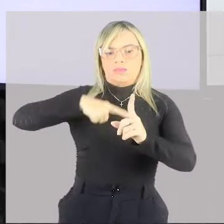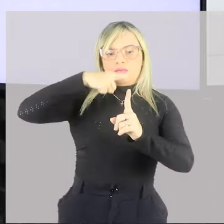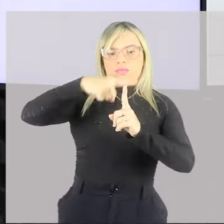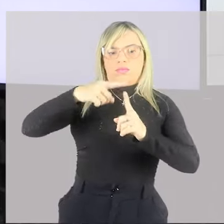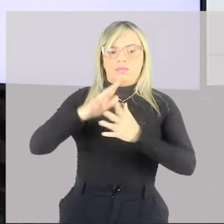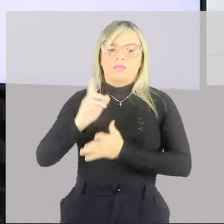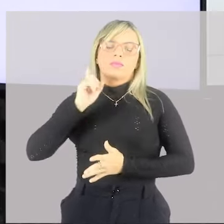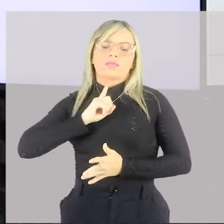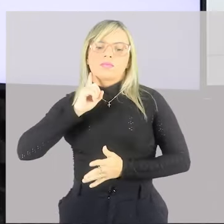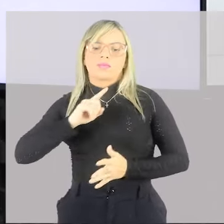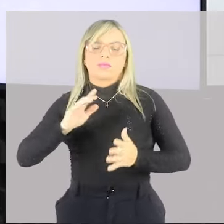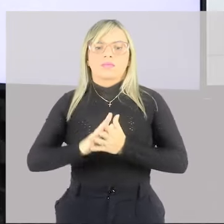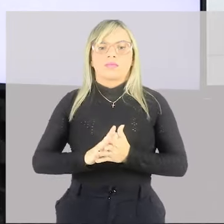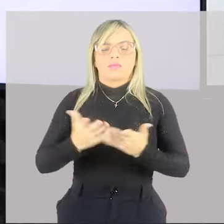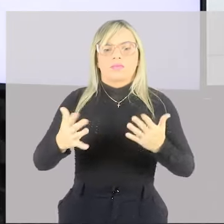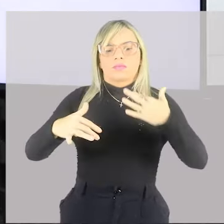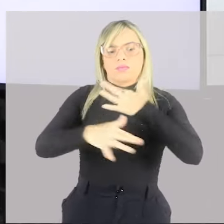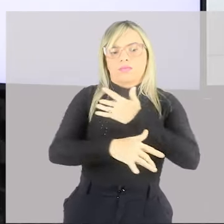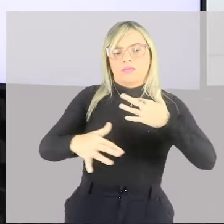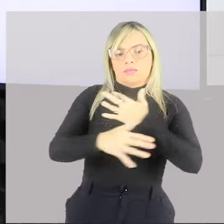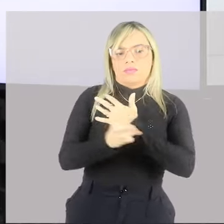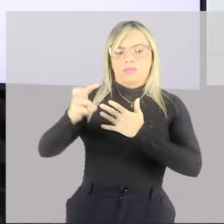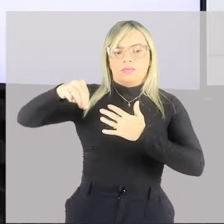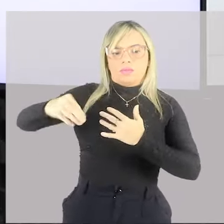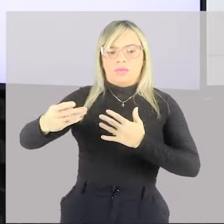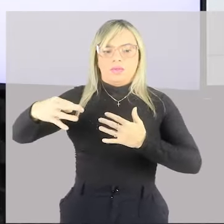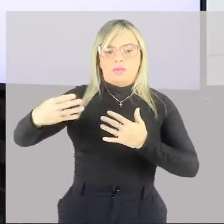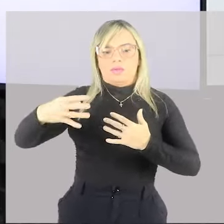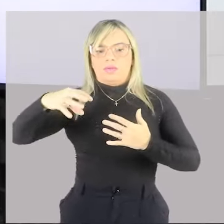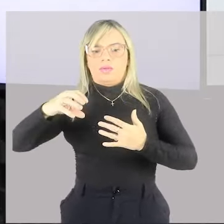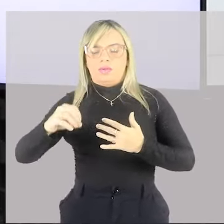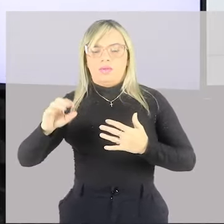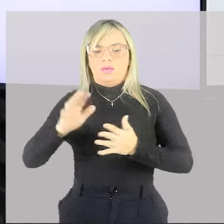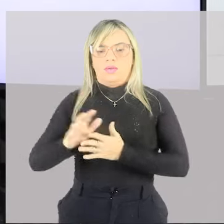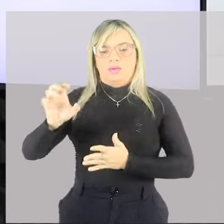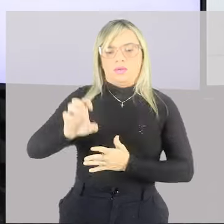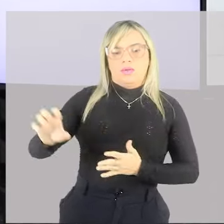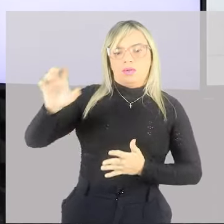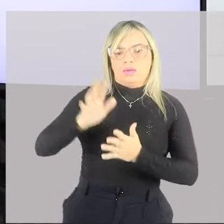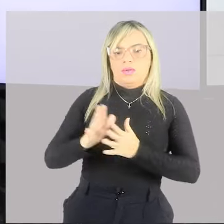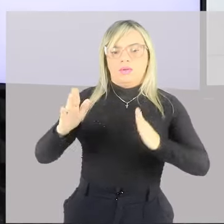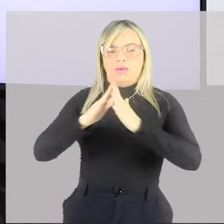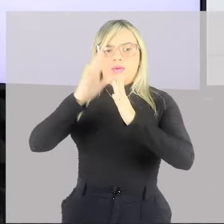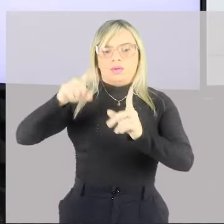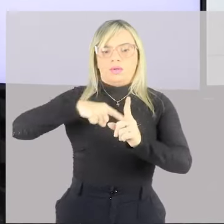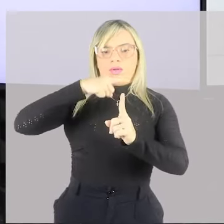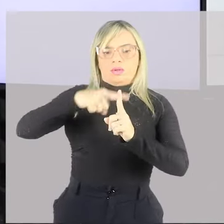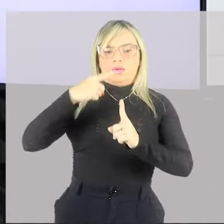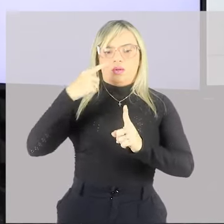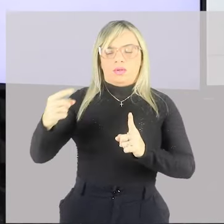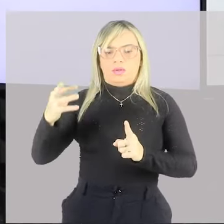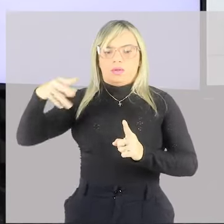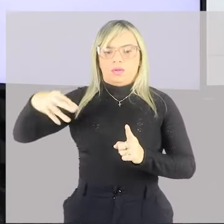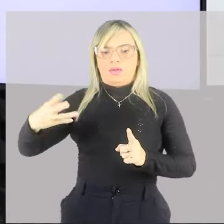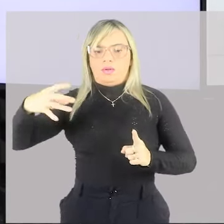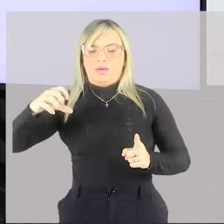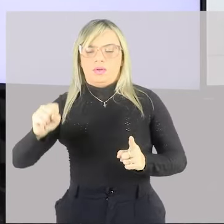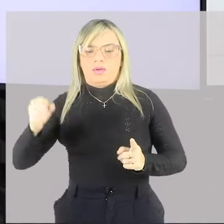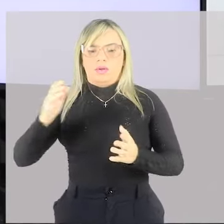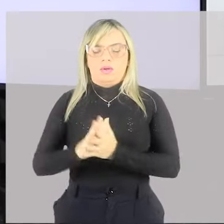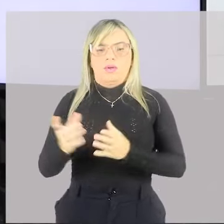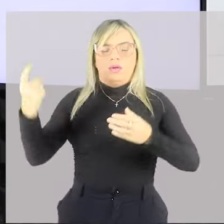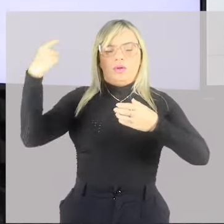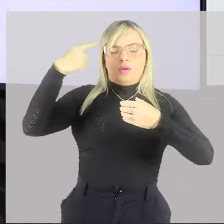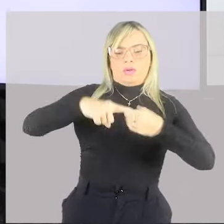matozinho uma cidade né na uma uma região aí o nome da igreja na na cidade de Congonhas que é no interior de Minas